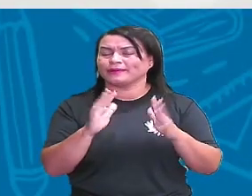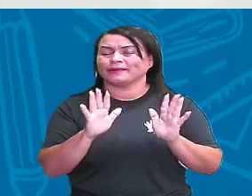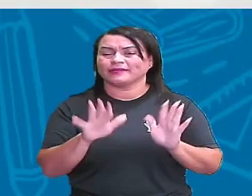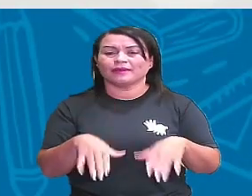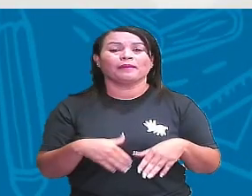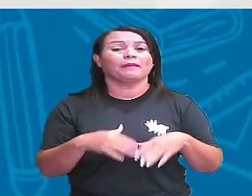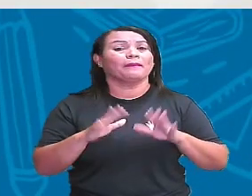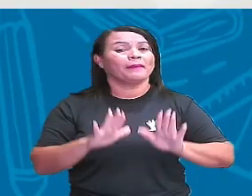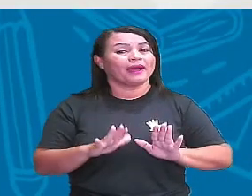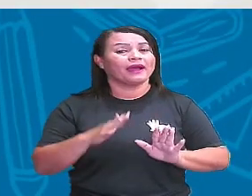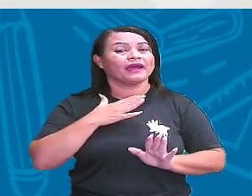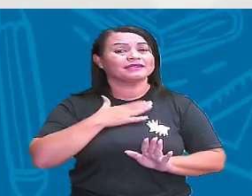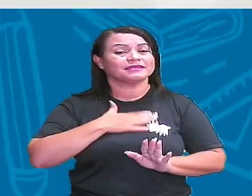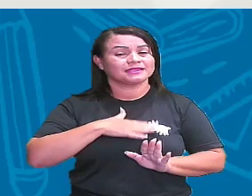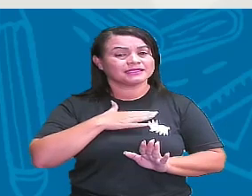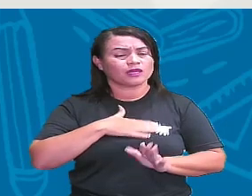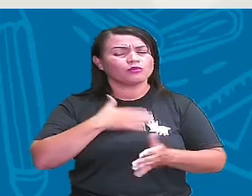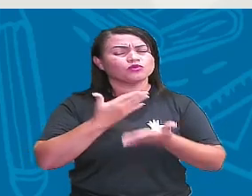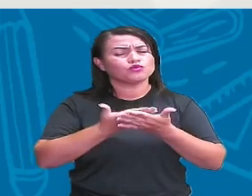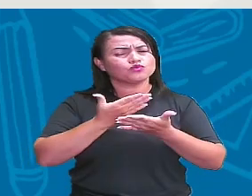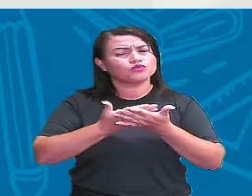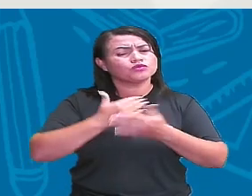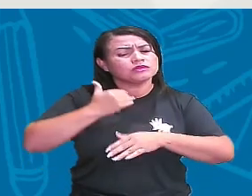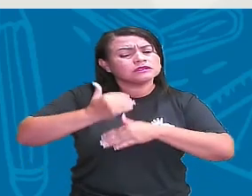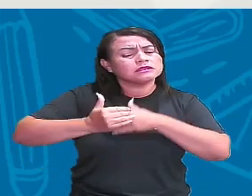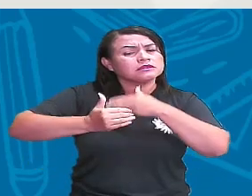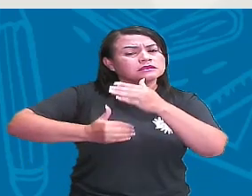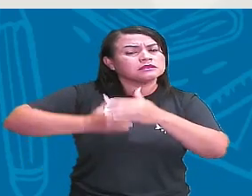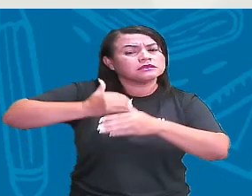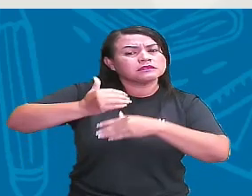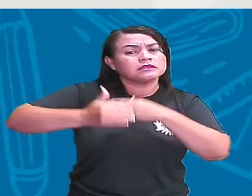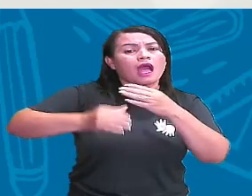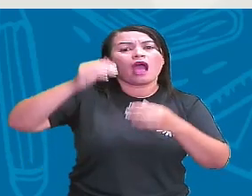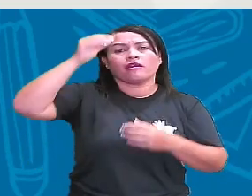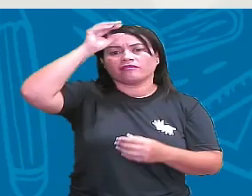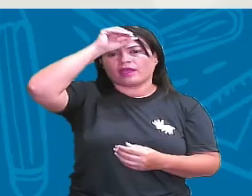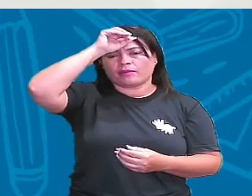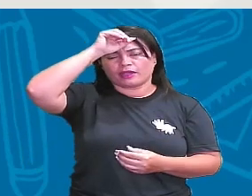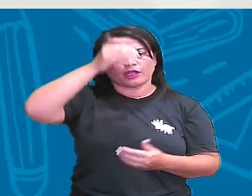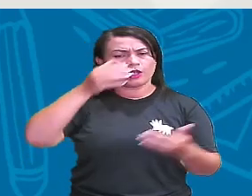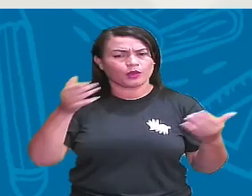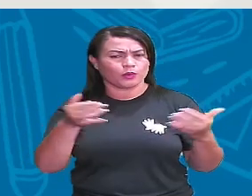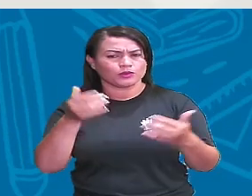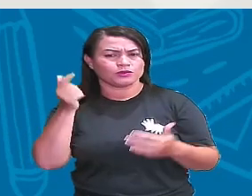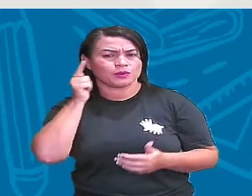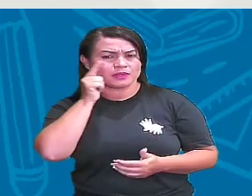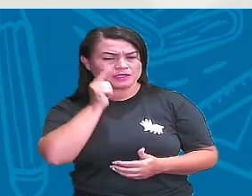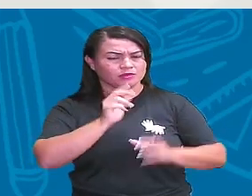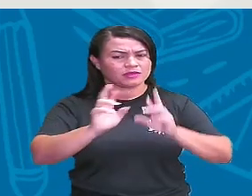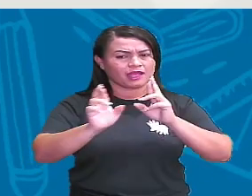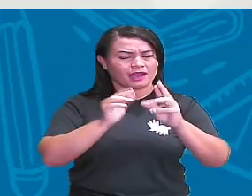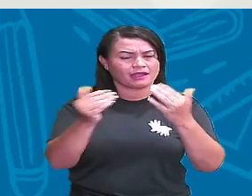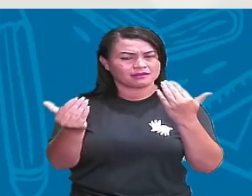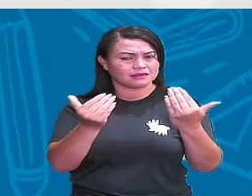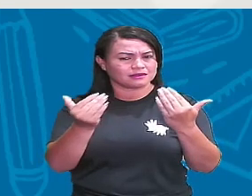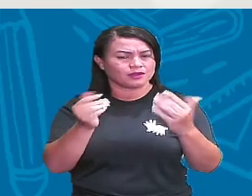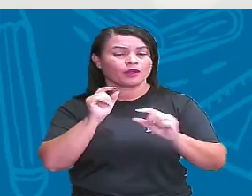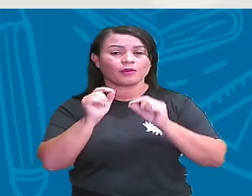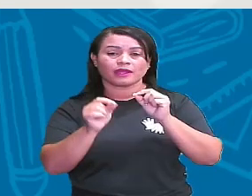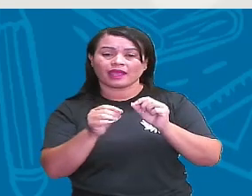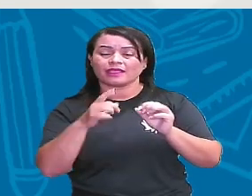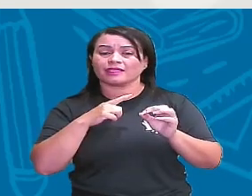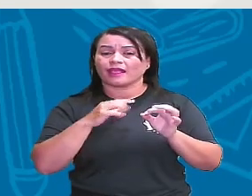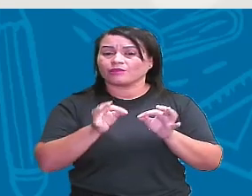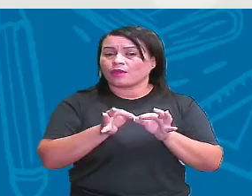Mas estudando aos pouquinhos a gente vai compreendendo. E a gente hoje conseguiu fazer essa relação aí da